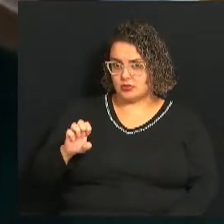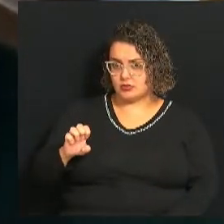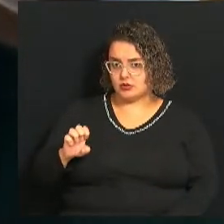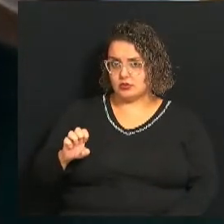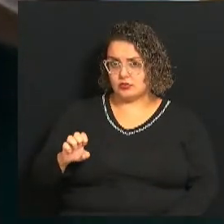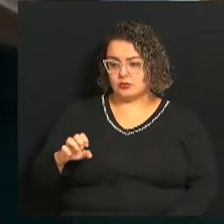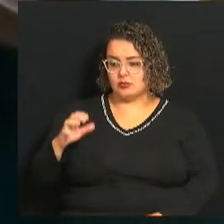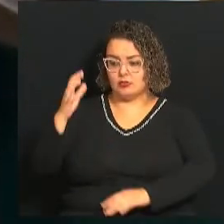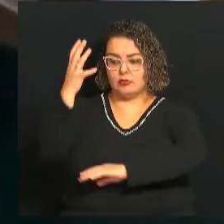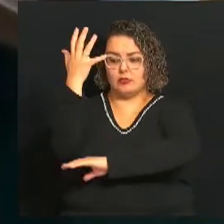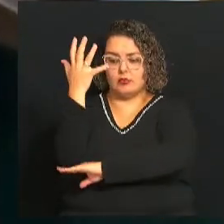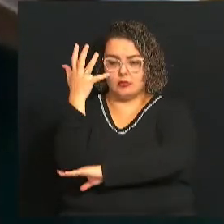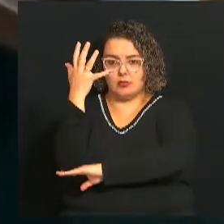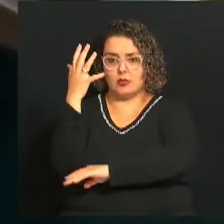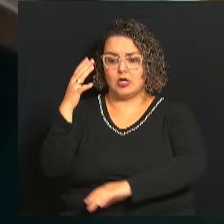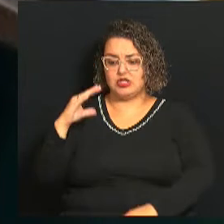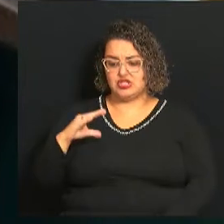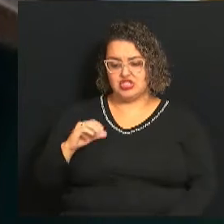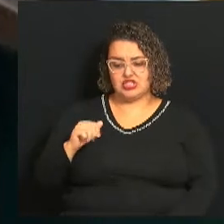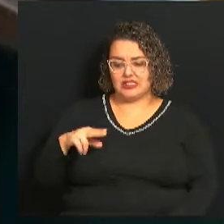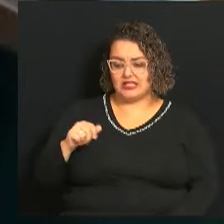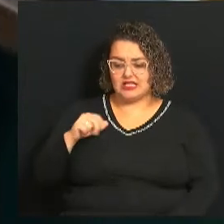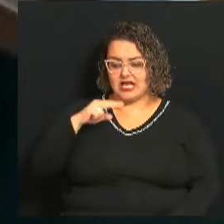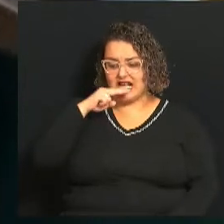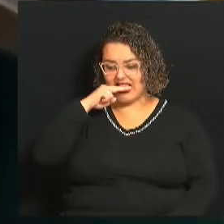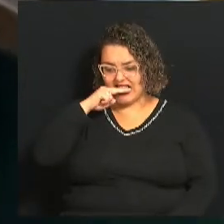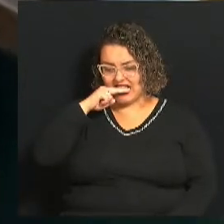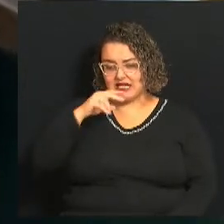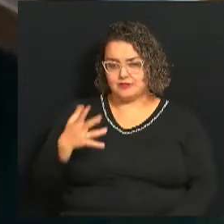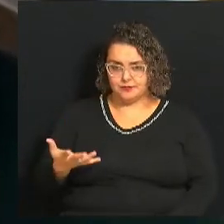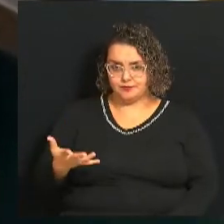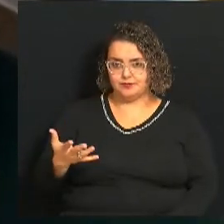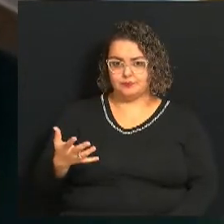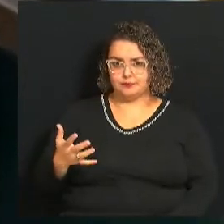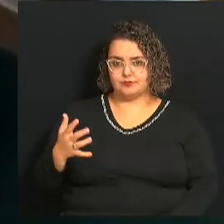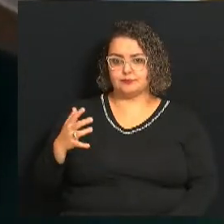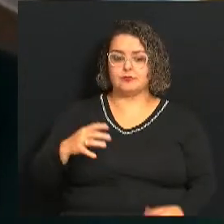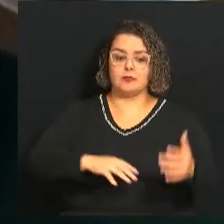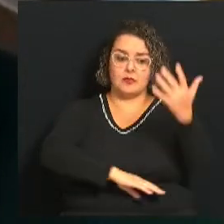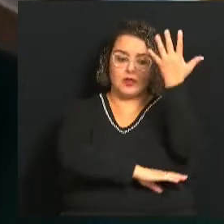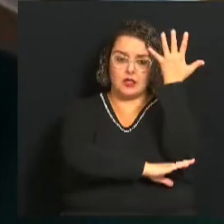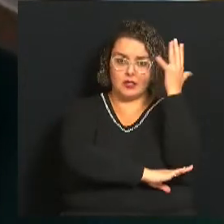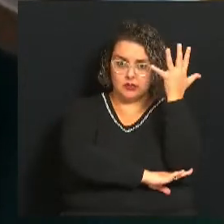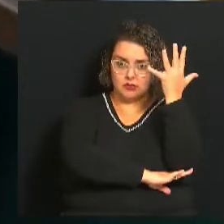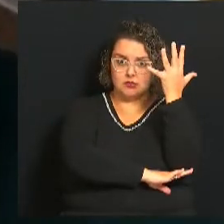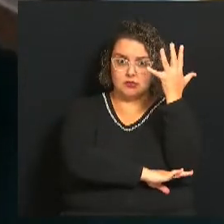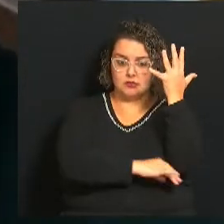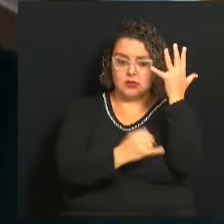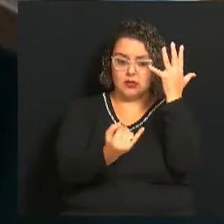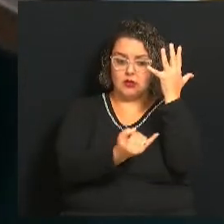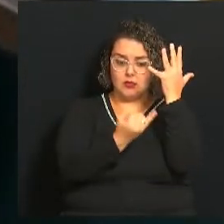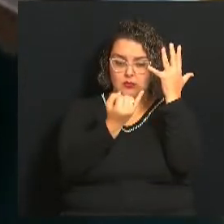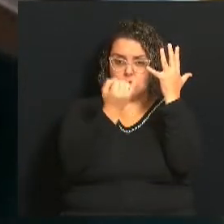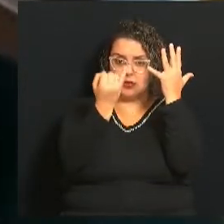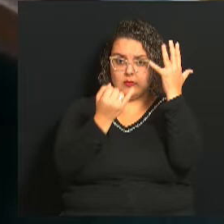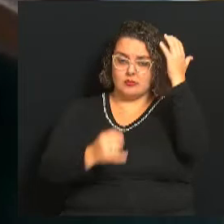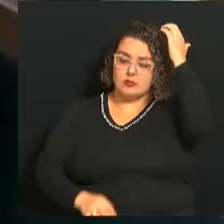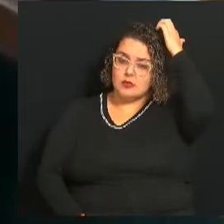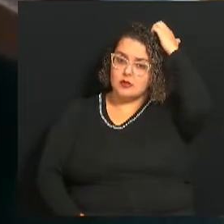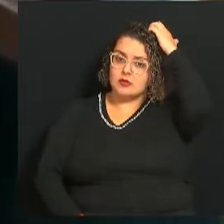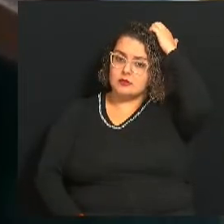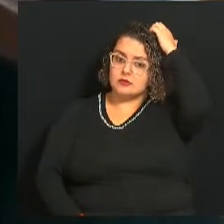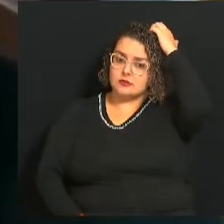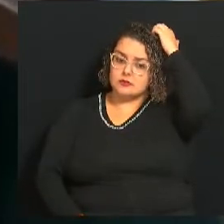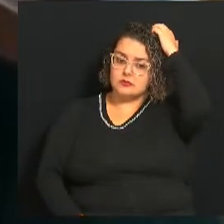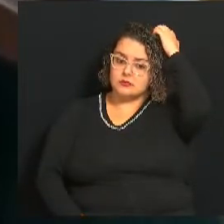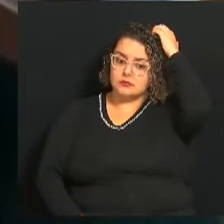né? Então, essas árvores acabam tendo uma importância muito grande